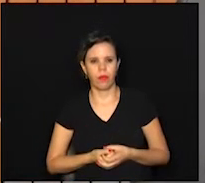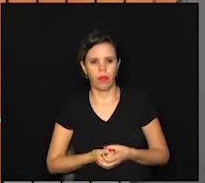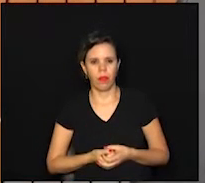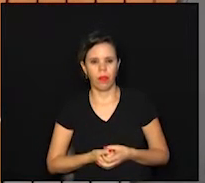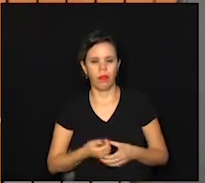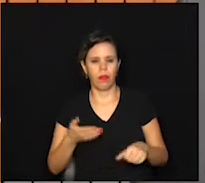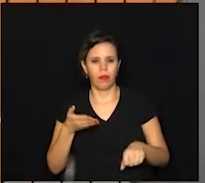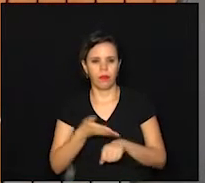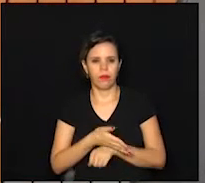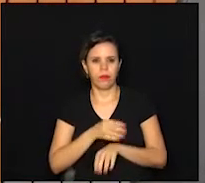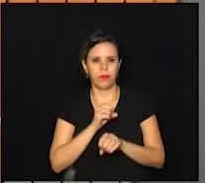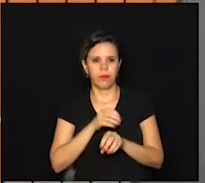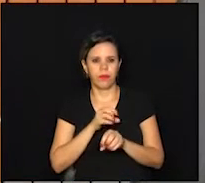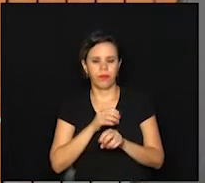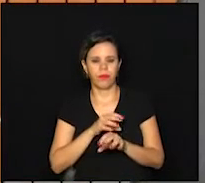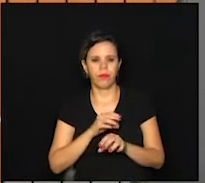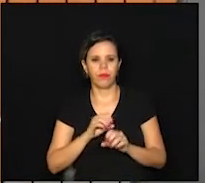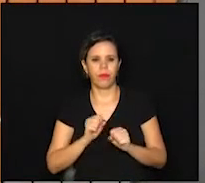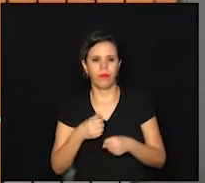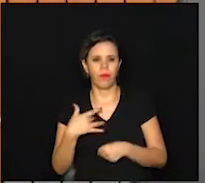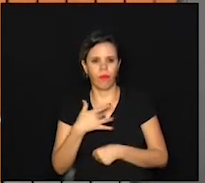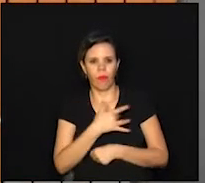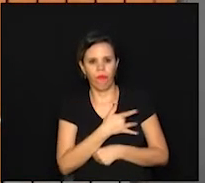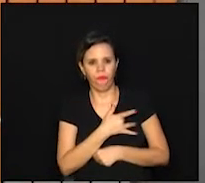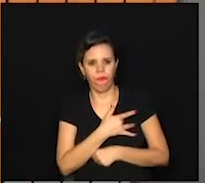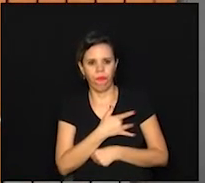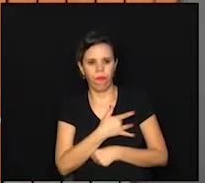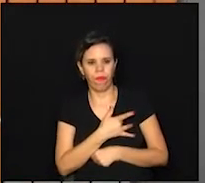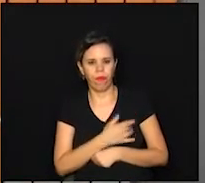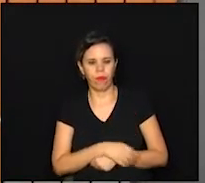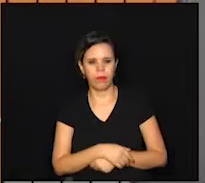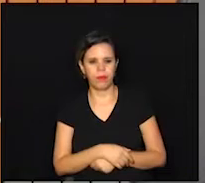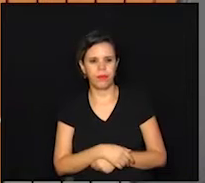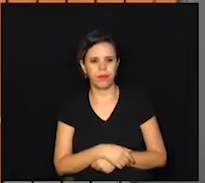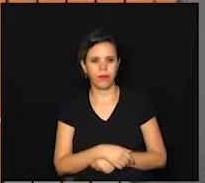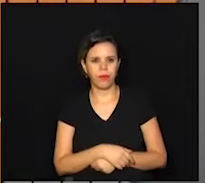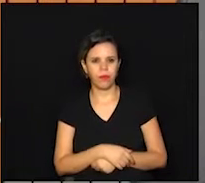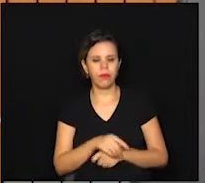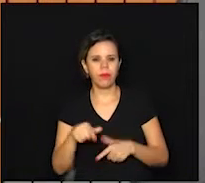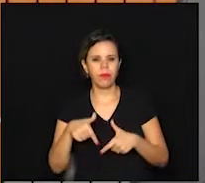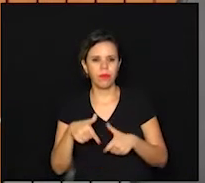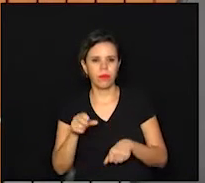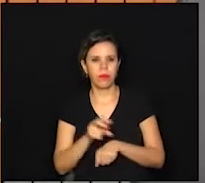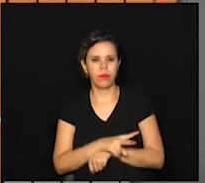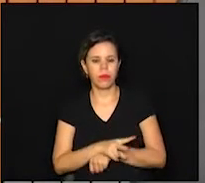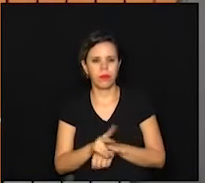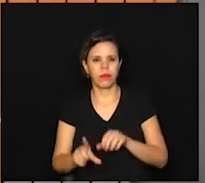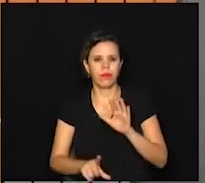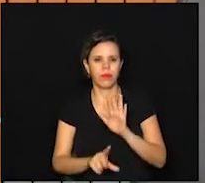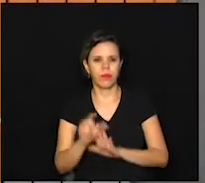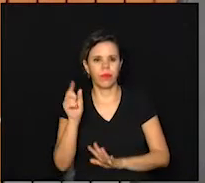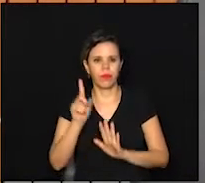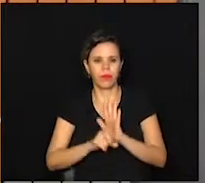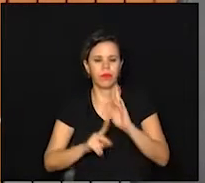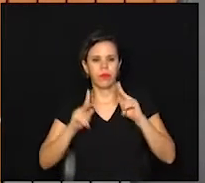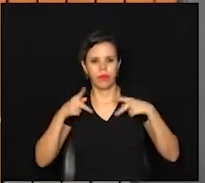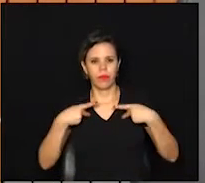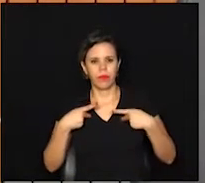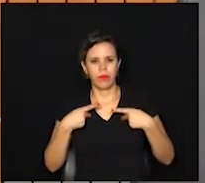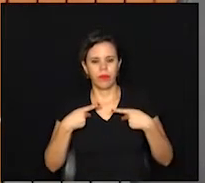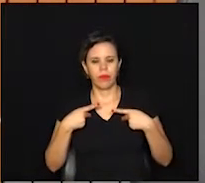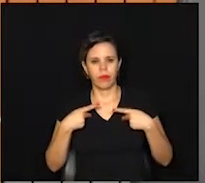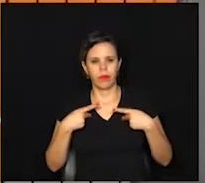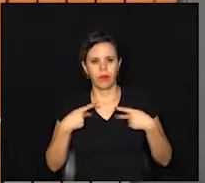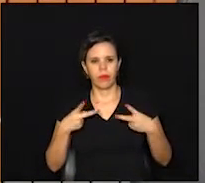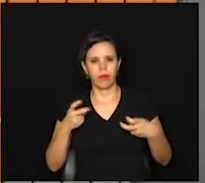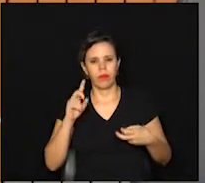acesso à educação, à saúde, ao emprego e renda, defender direitos humanos, é isso que a gente tem que fazer todos os